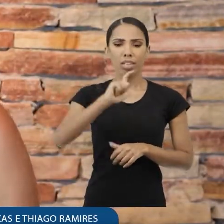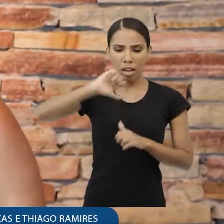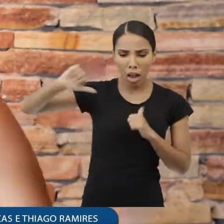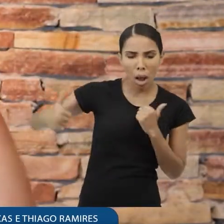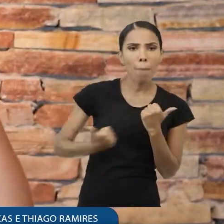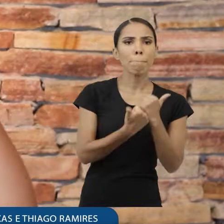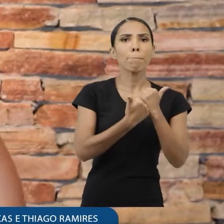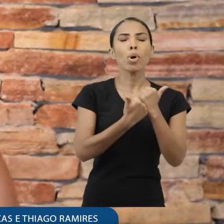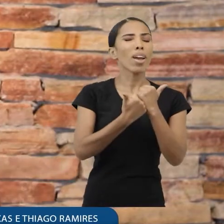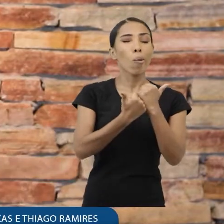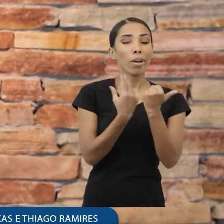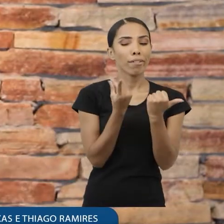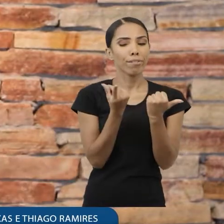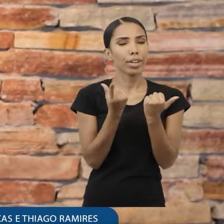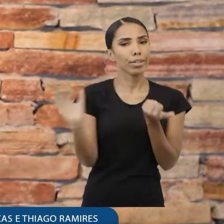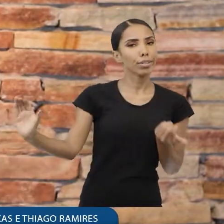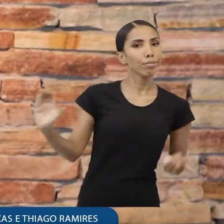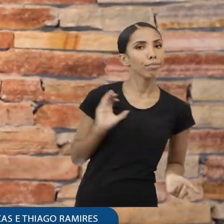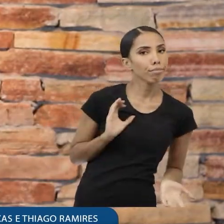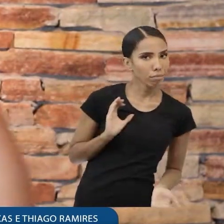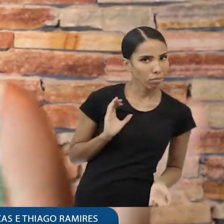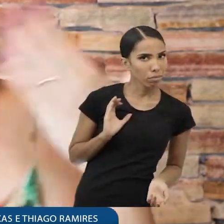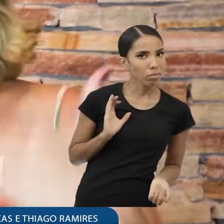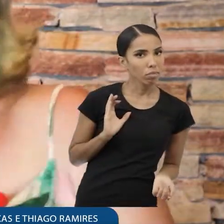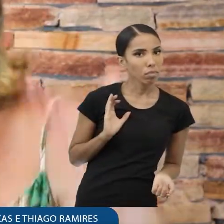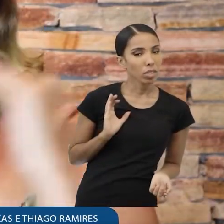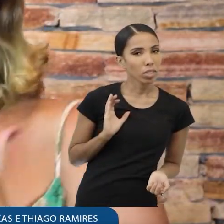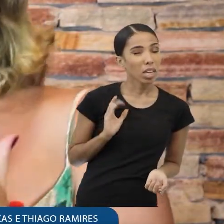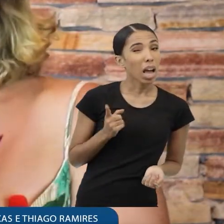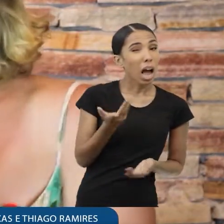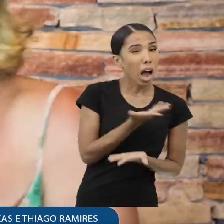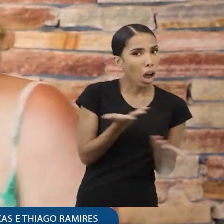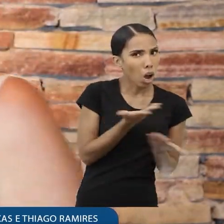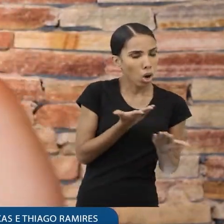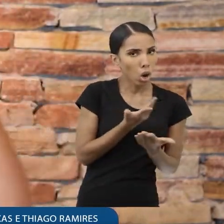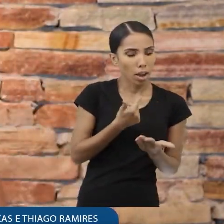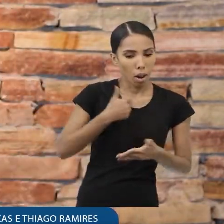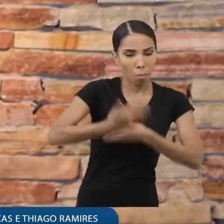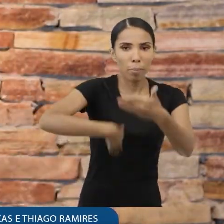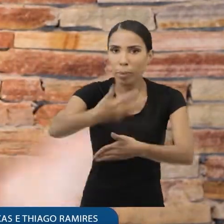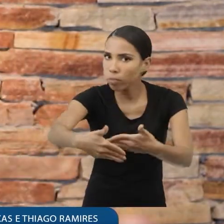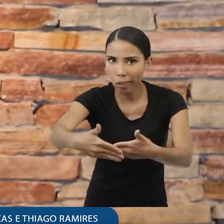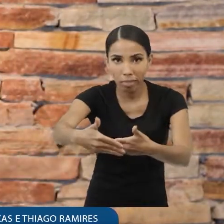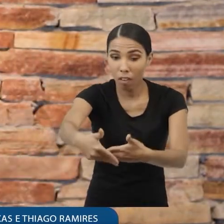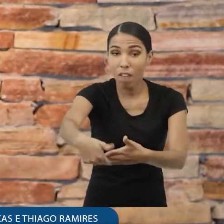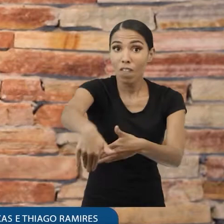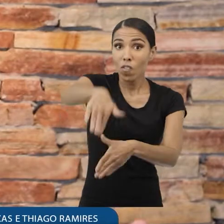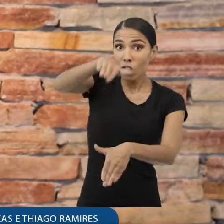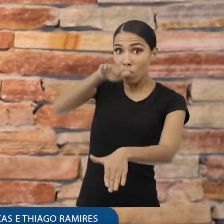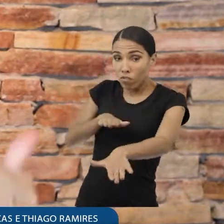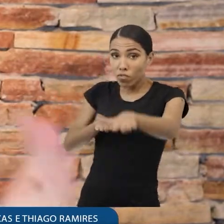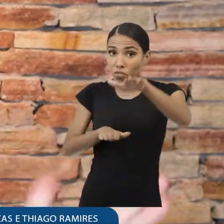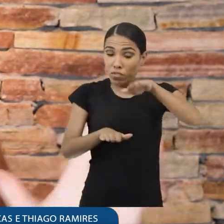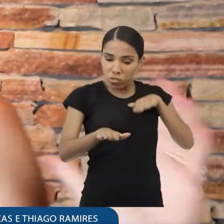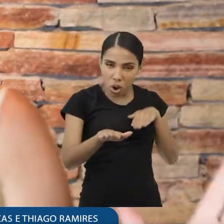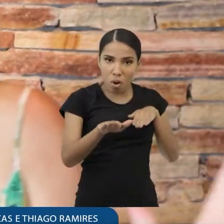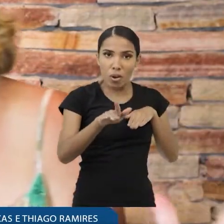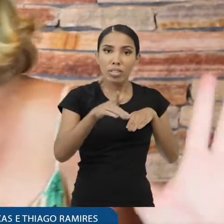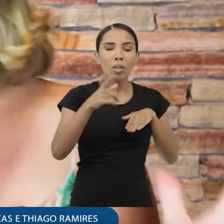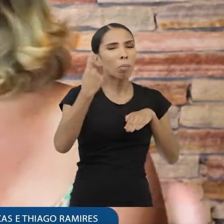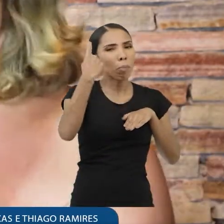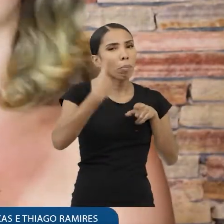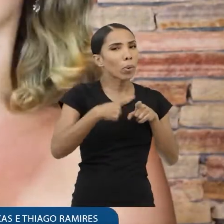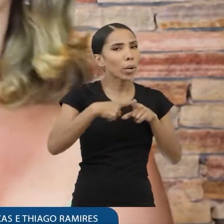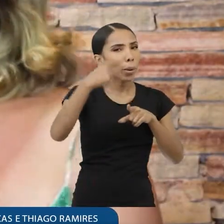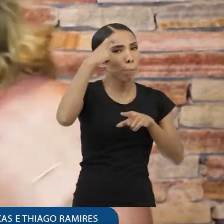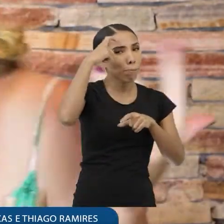em apoiar financeiramente esse projeto. E aí a gente vai dar 2 passos para trás para poder pensar então essas estratégias e falar sobre elas aqui,